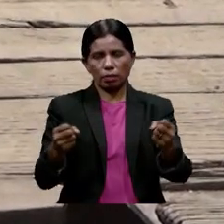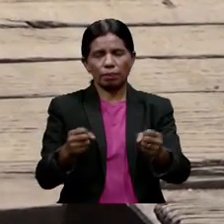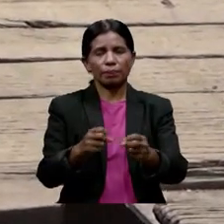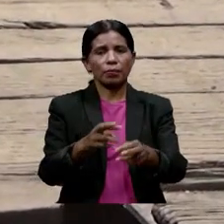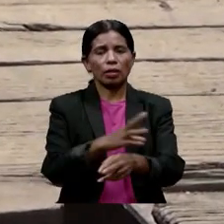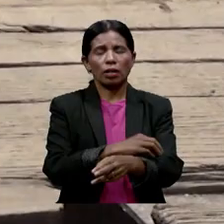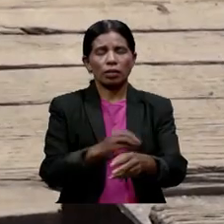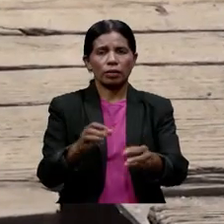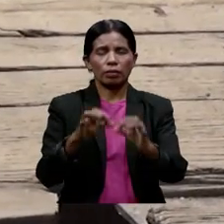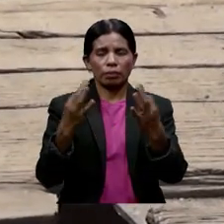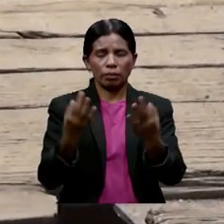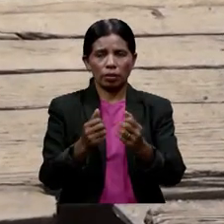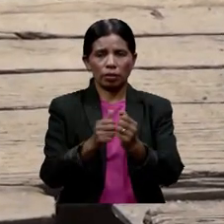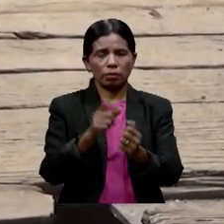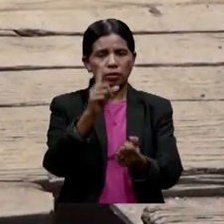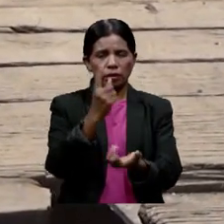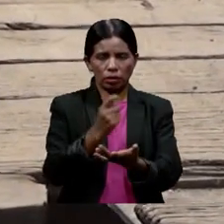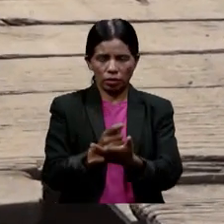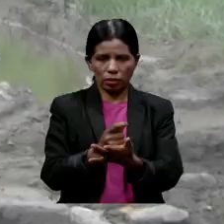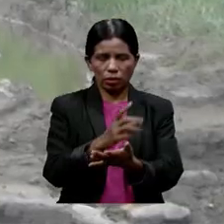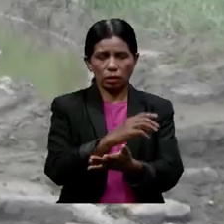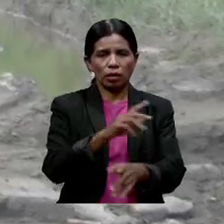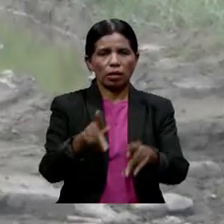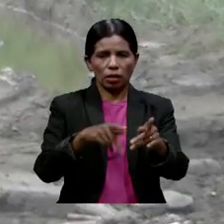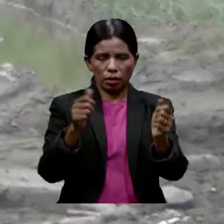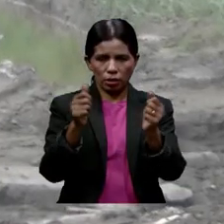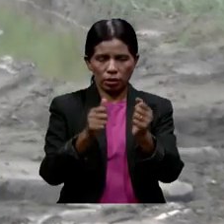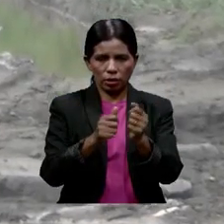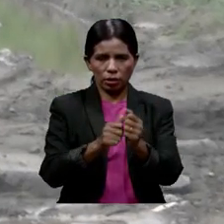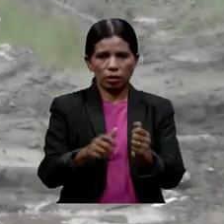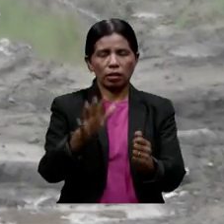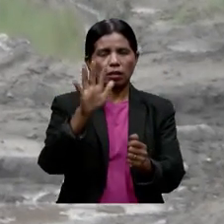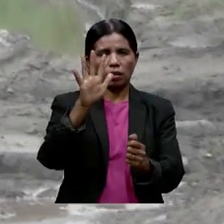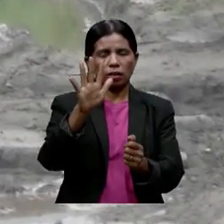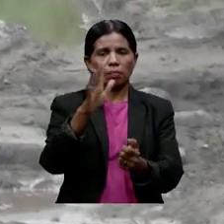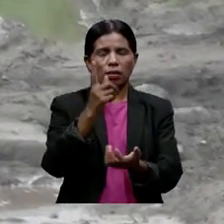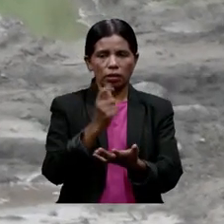Memo e uma cain rihun idarecin, o total população rihun